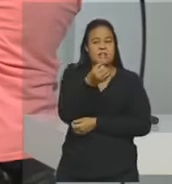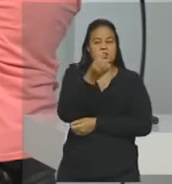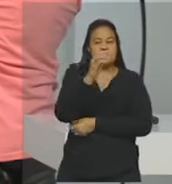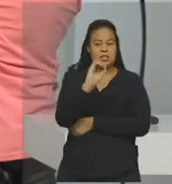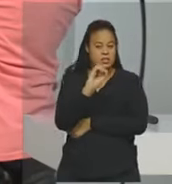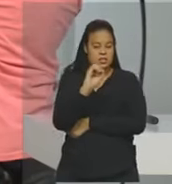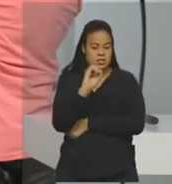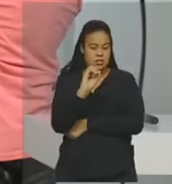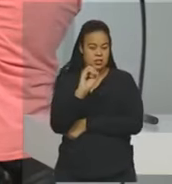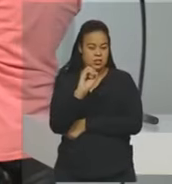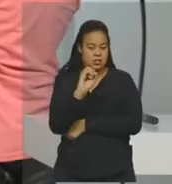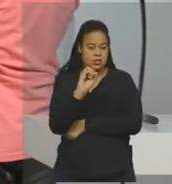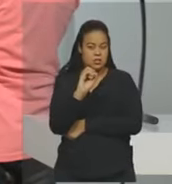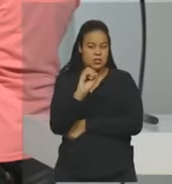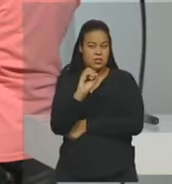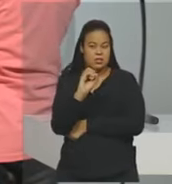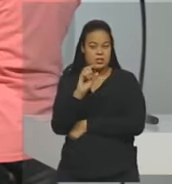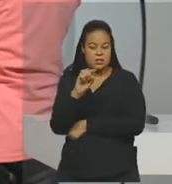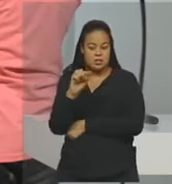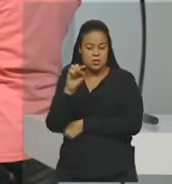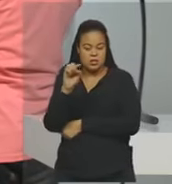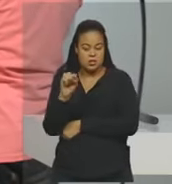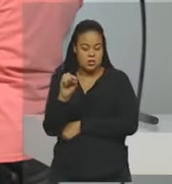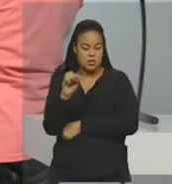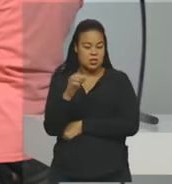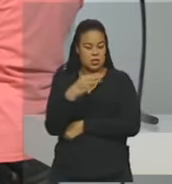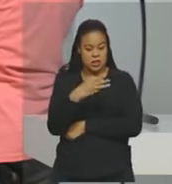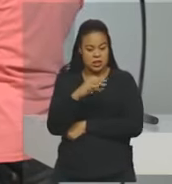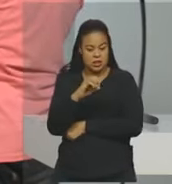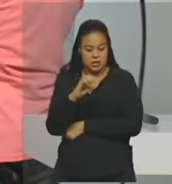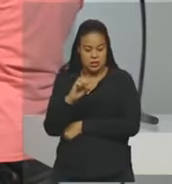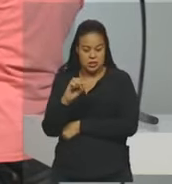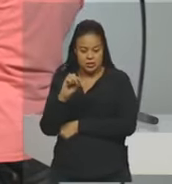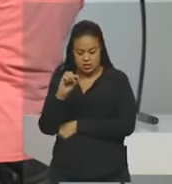ohms. E aqui são 30 ohms.